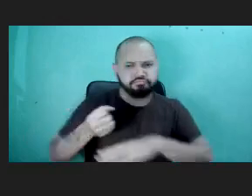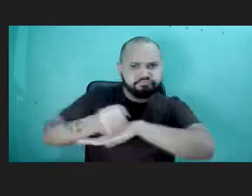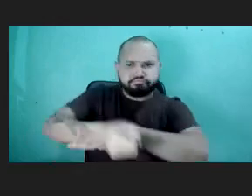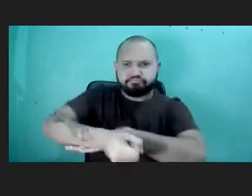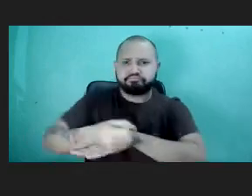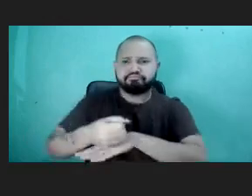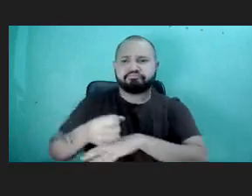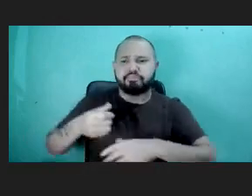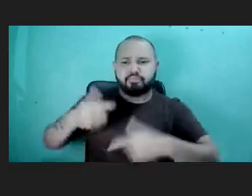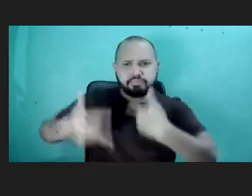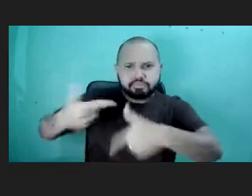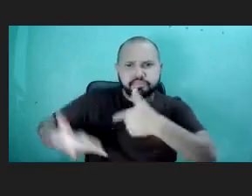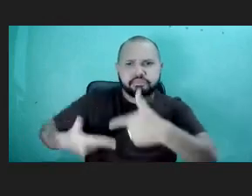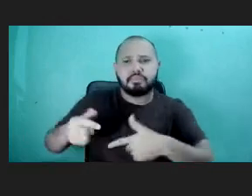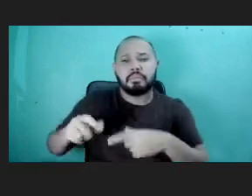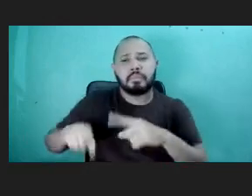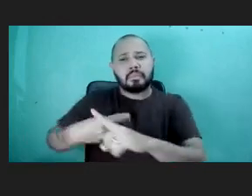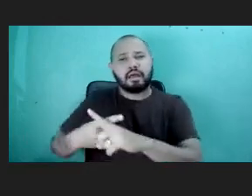frágil, né?